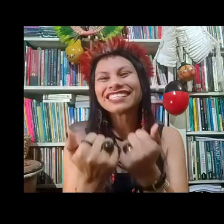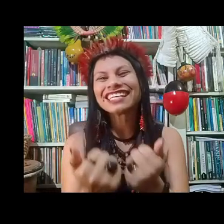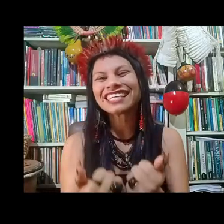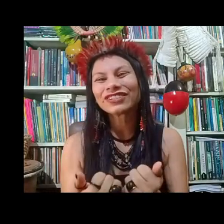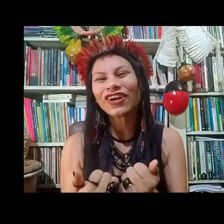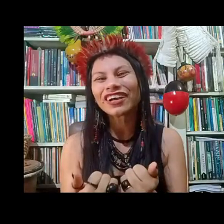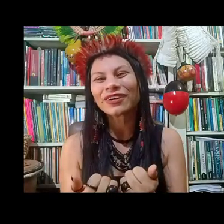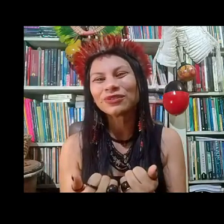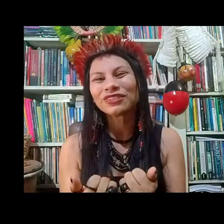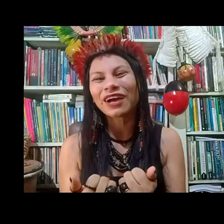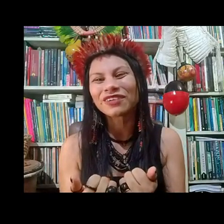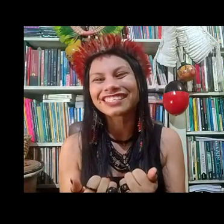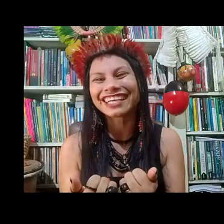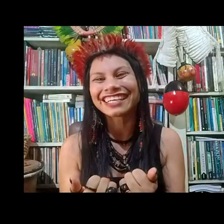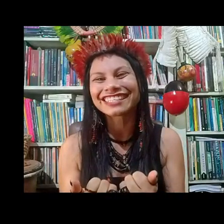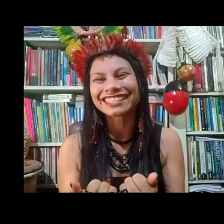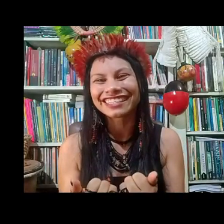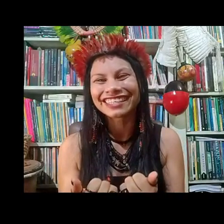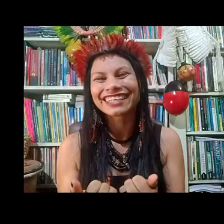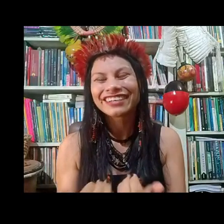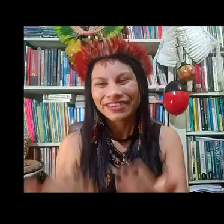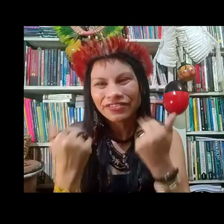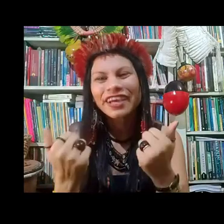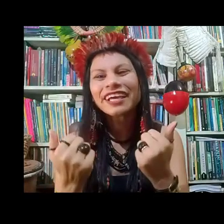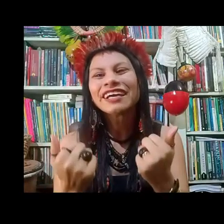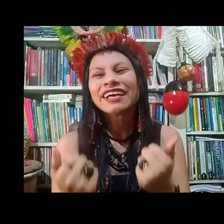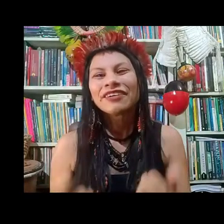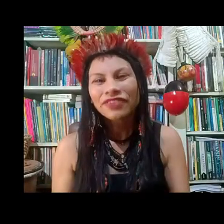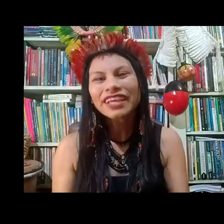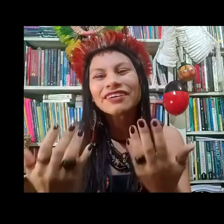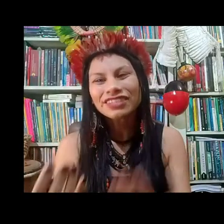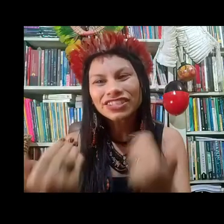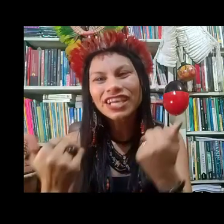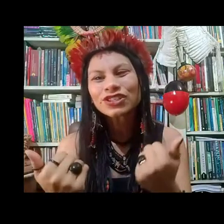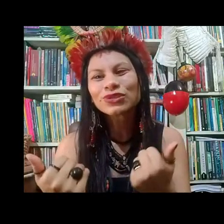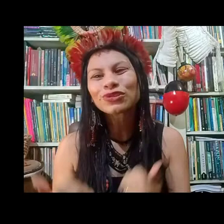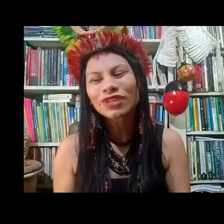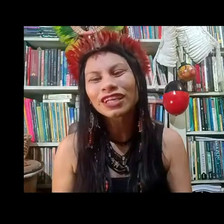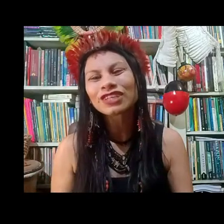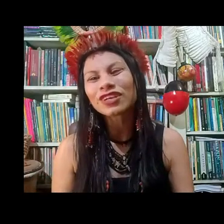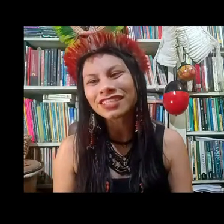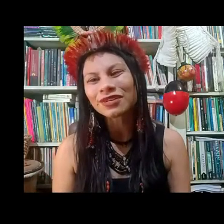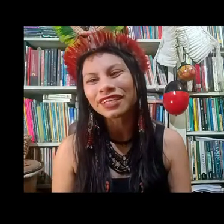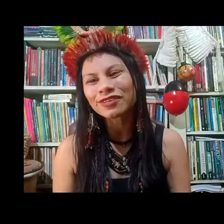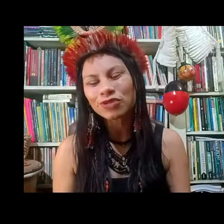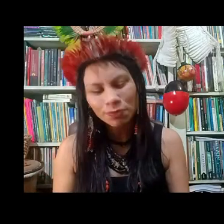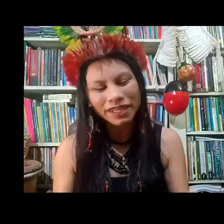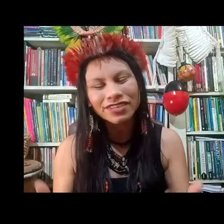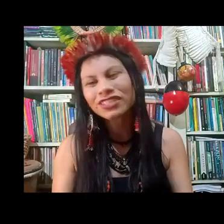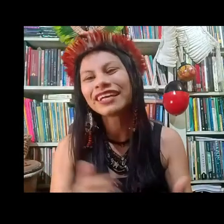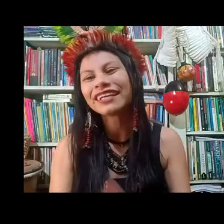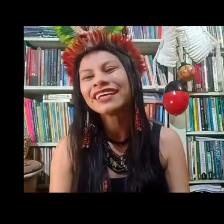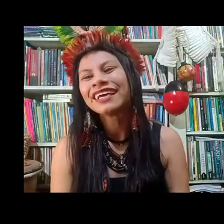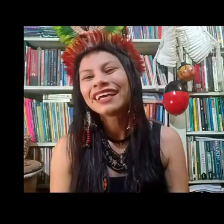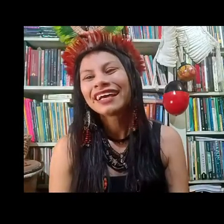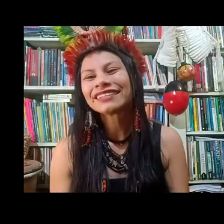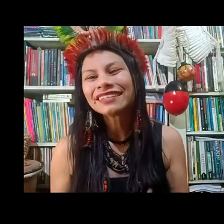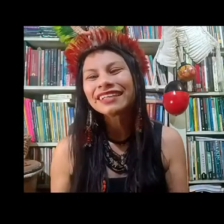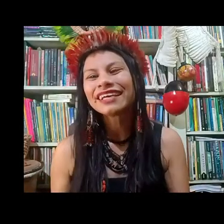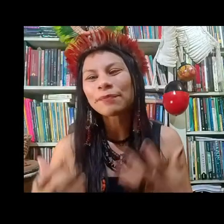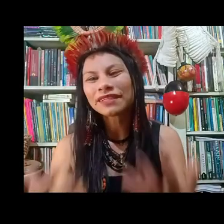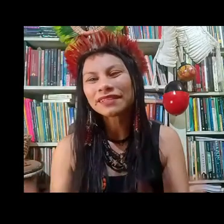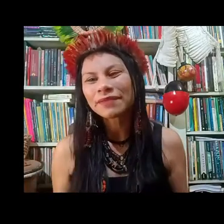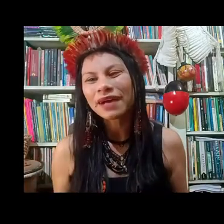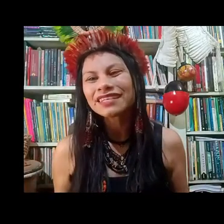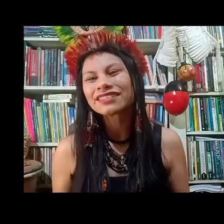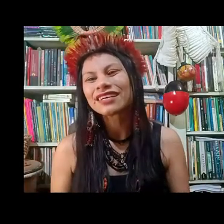Venha fazer essa troca cultural com a gente. Tá bom? Venha, chegue junto nas nossas aldeias, que os parentes querem